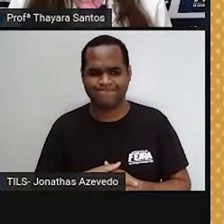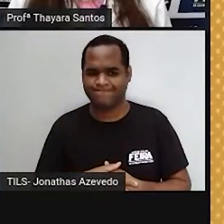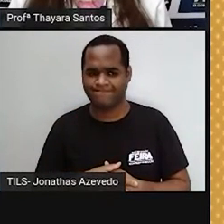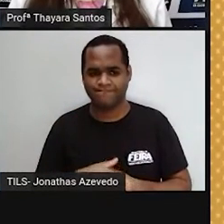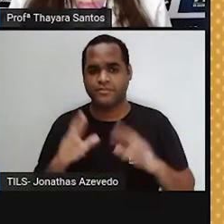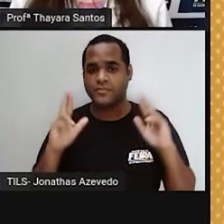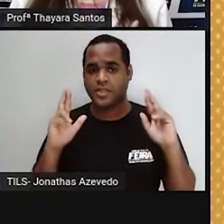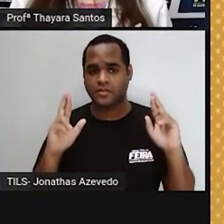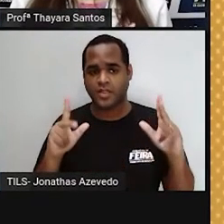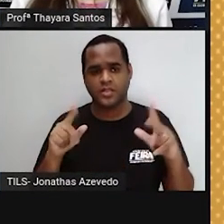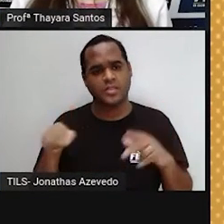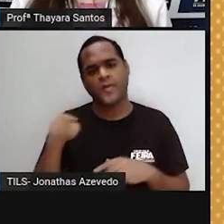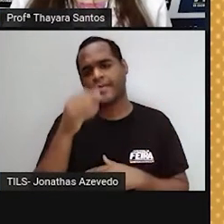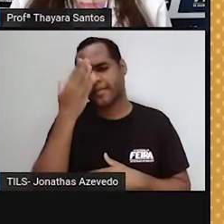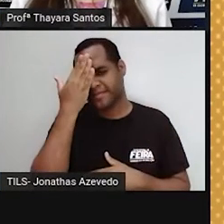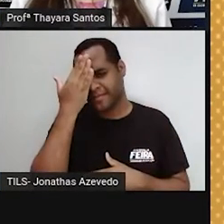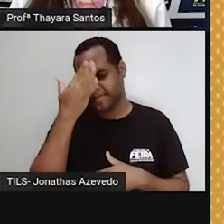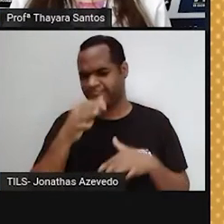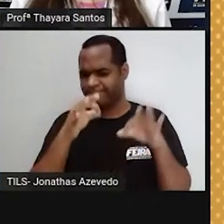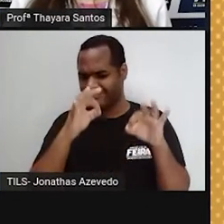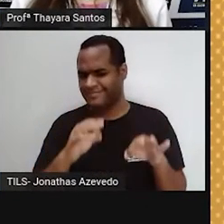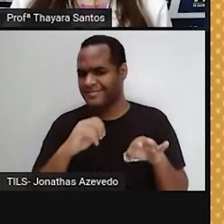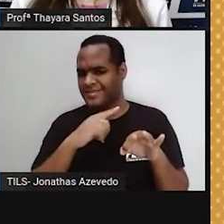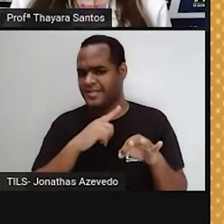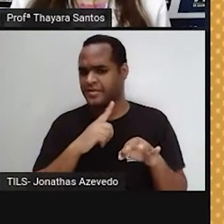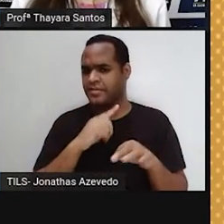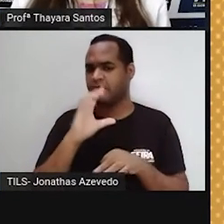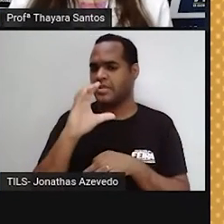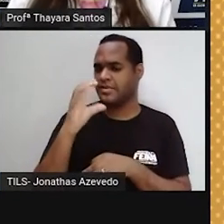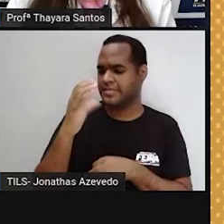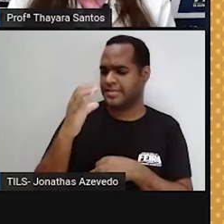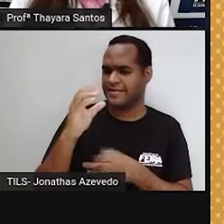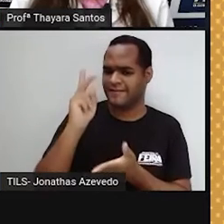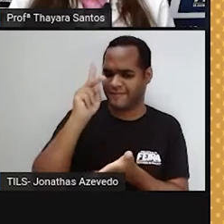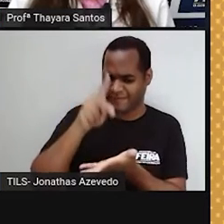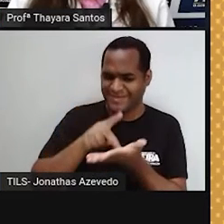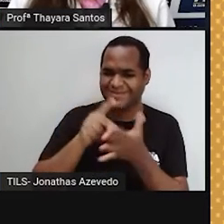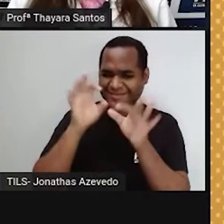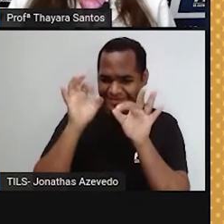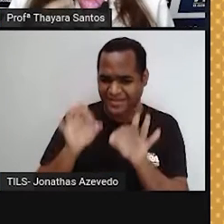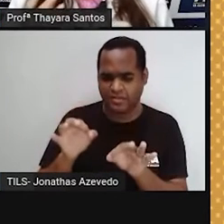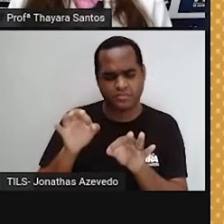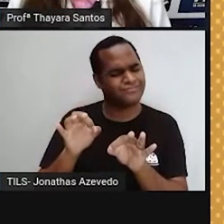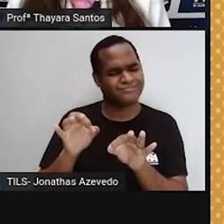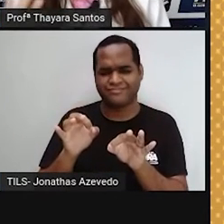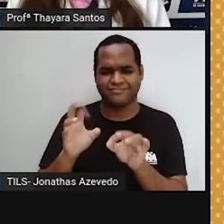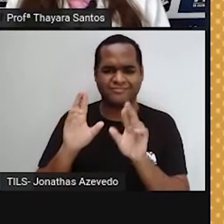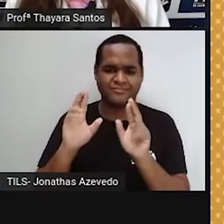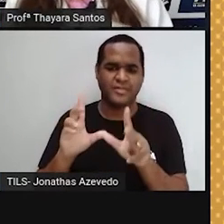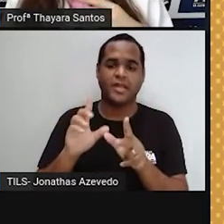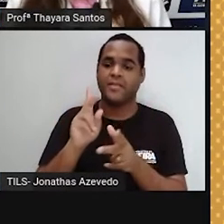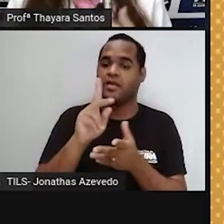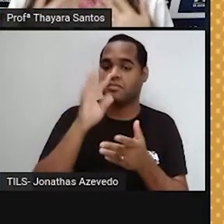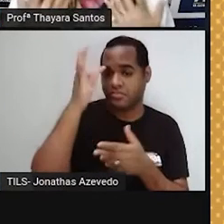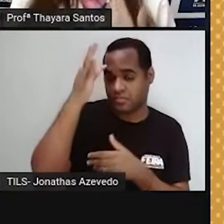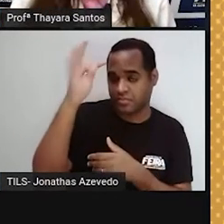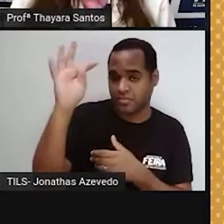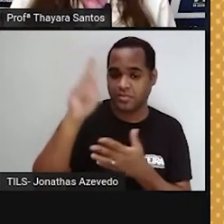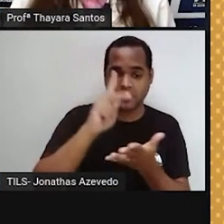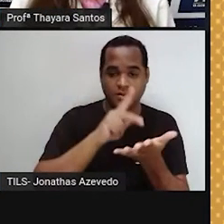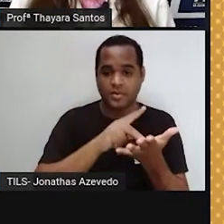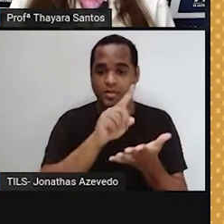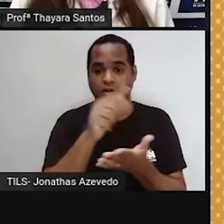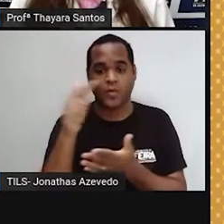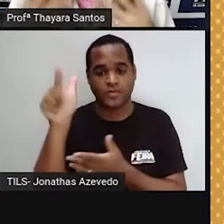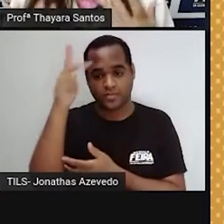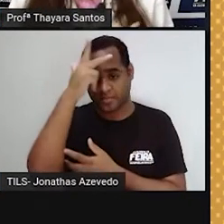A gente não tem como fazer essa afirmação, até porque em ciência não existe uma verdade absoluta. Uma teoria só é verdadeira até outro